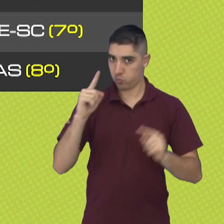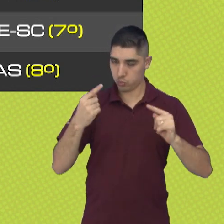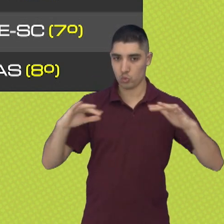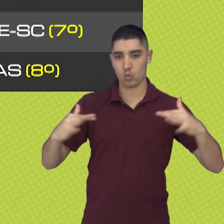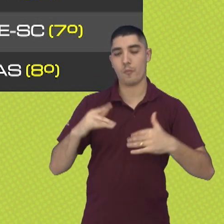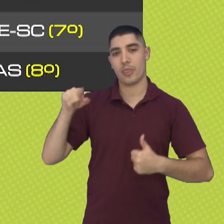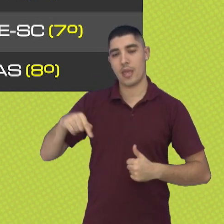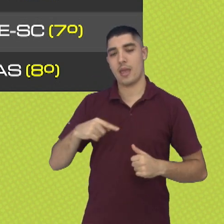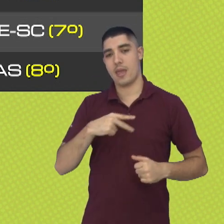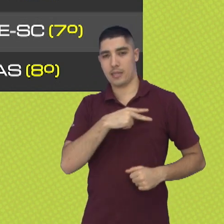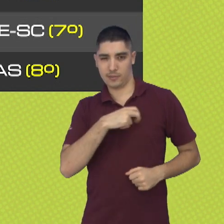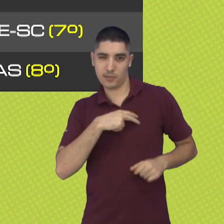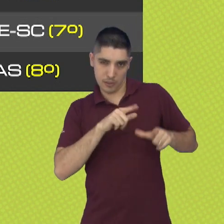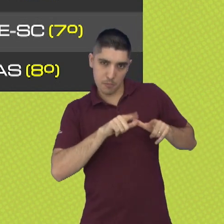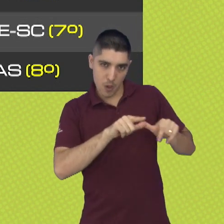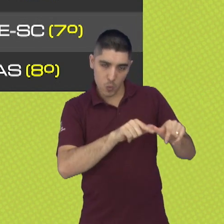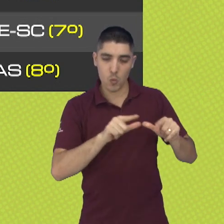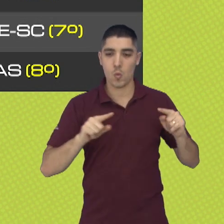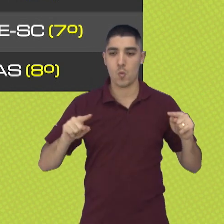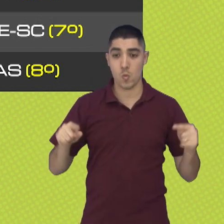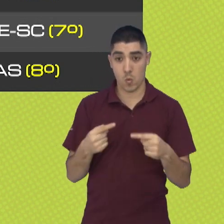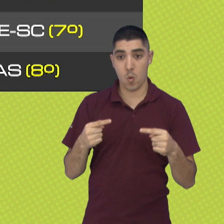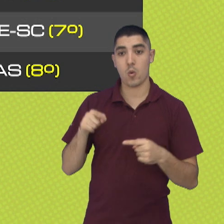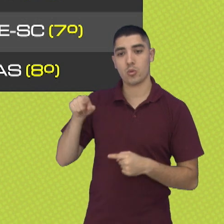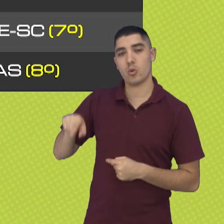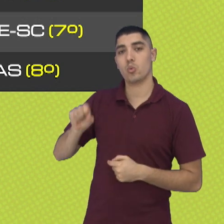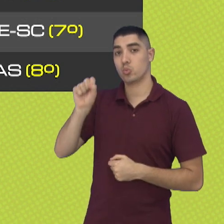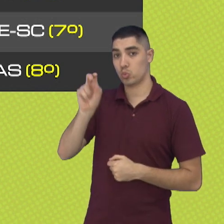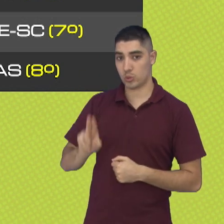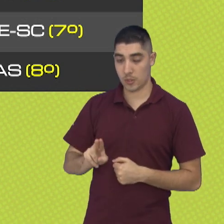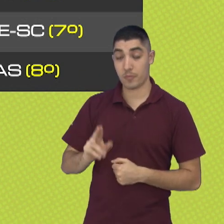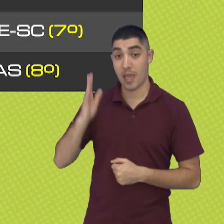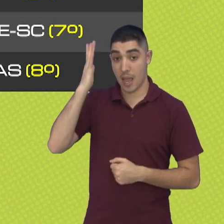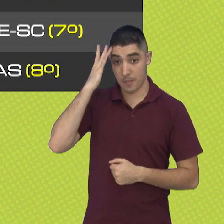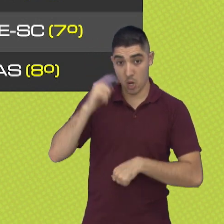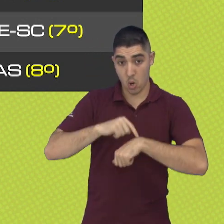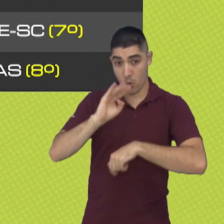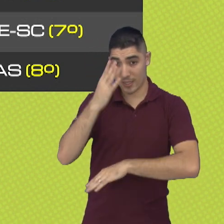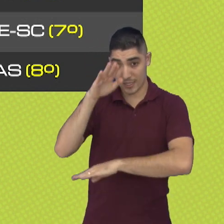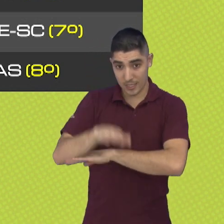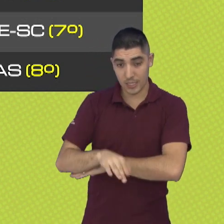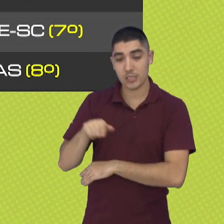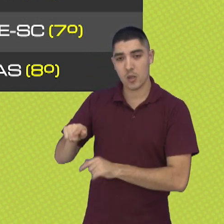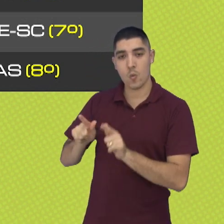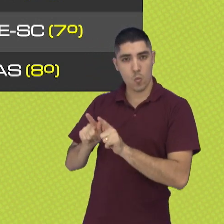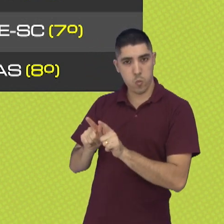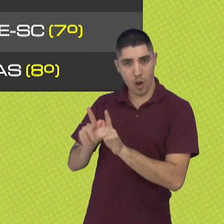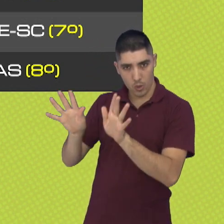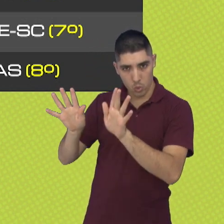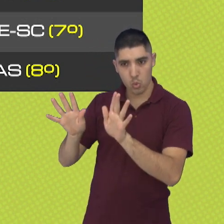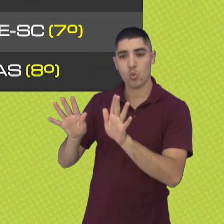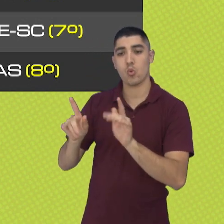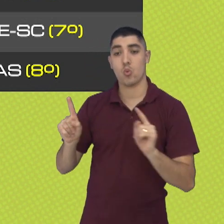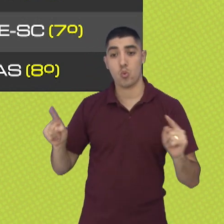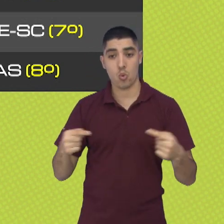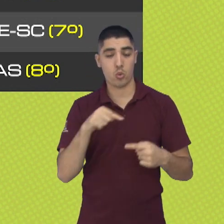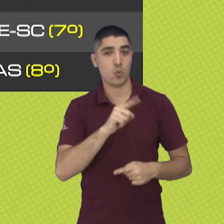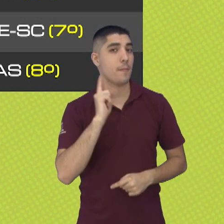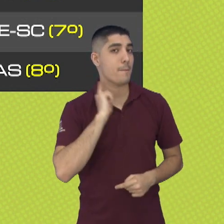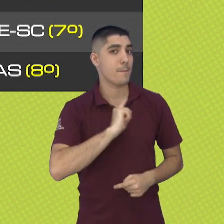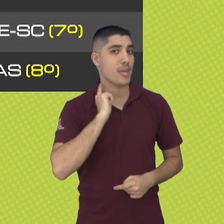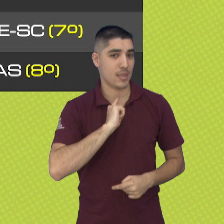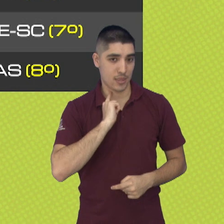SESI Bauru, enfrenta o 6º, o Suzano. Amanhã, 4 da tarde, o quarto colocado, o Guarulhos, enfrenta o 5º, o